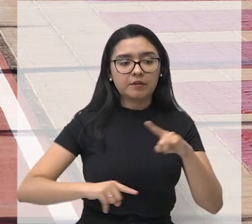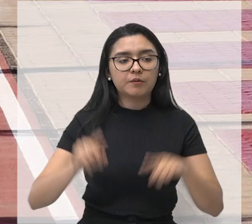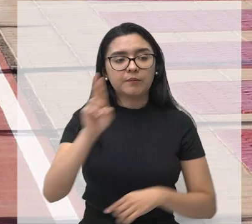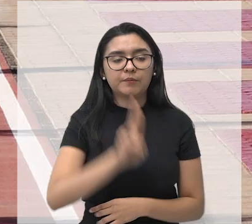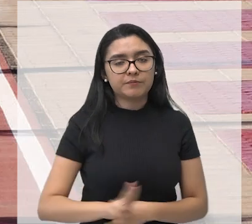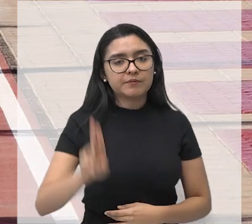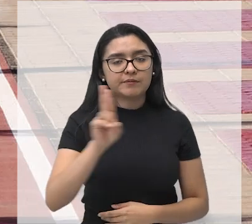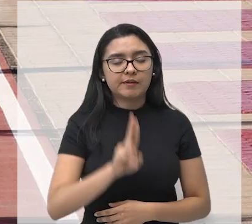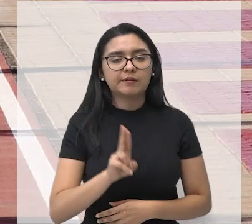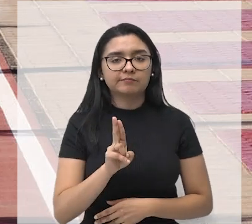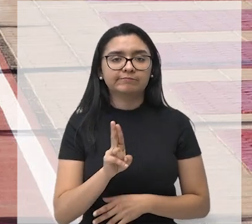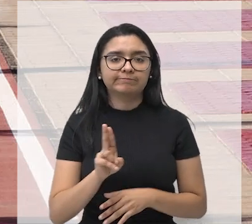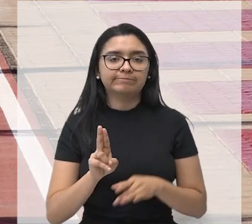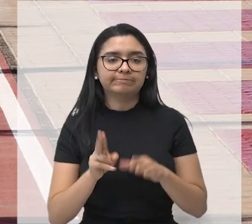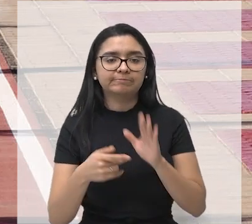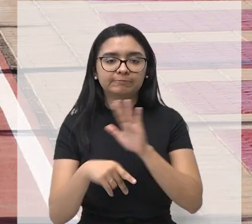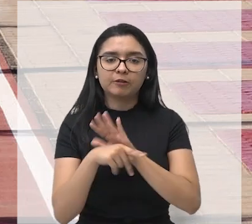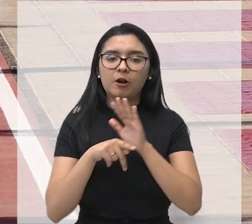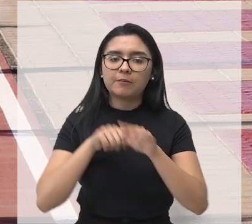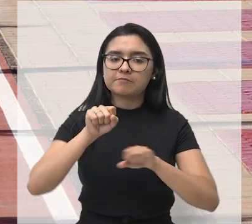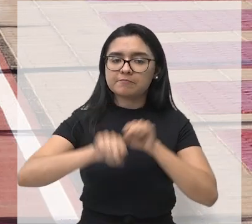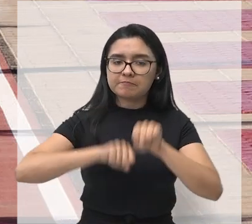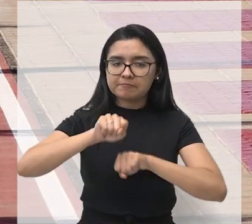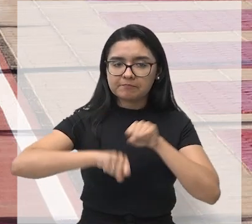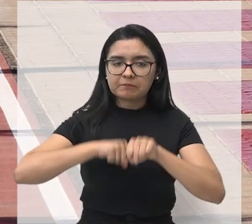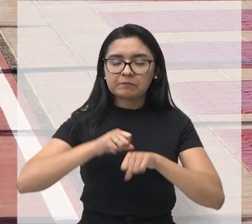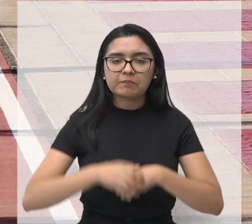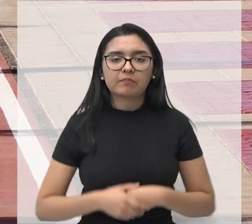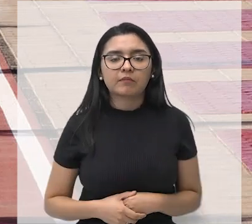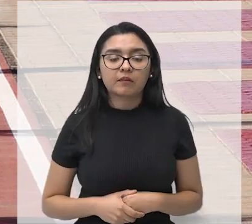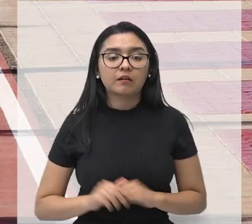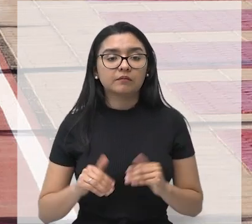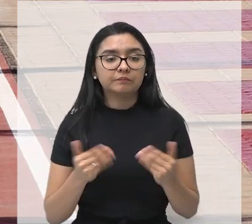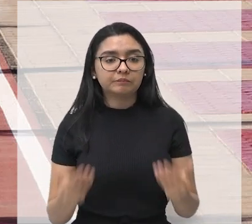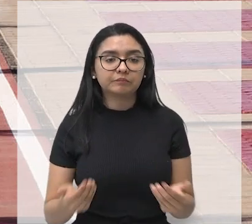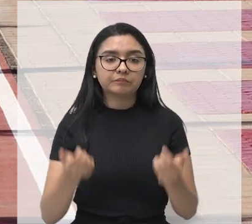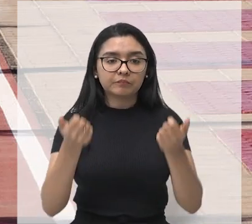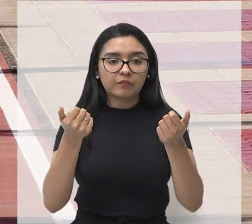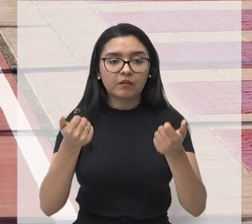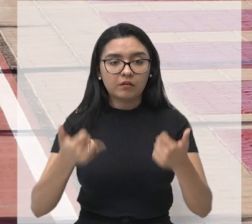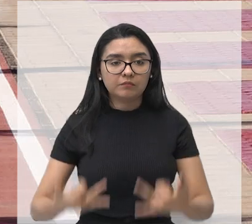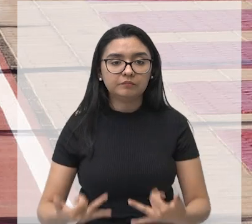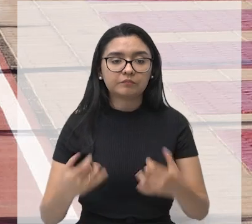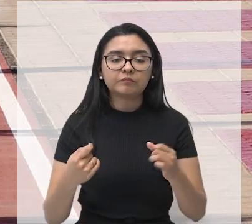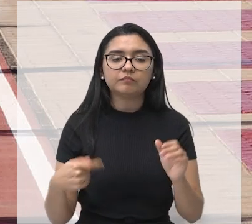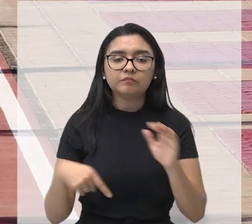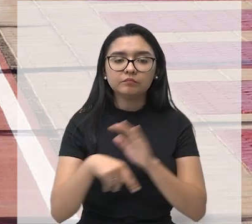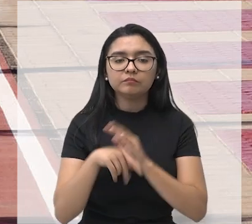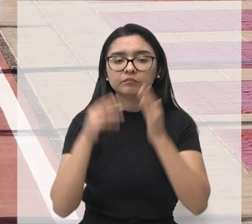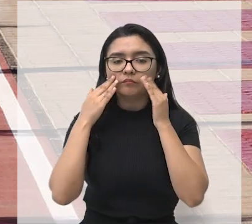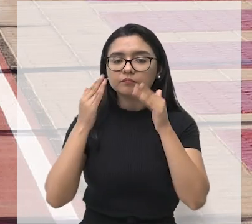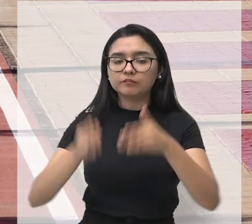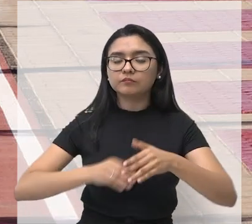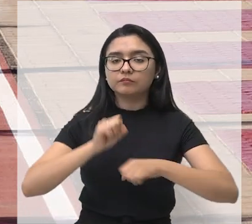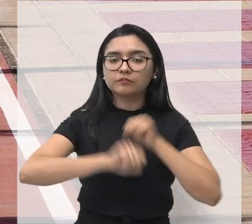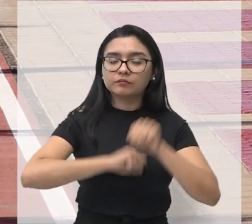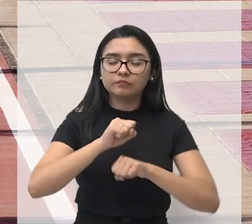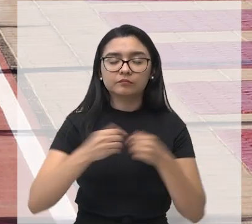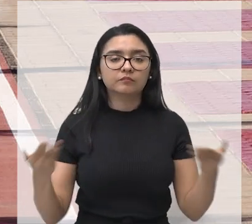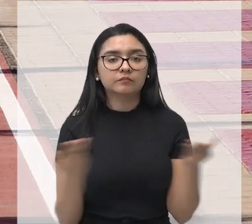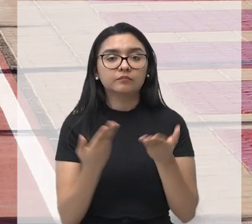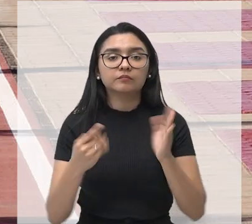que ela é construída também, tá bom? Que ela é produzida. Falando um pouco mais dessa questão da bike, eu